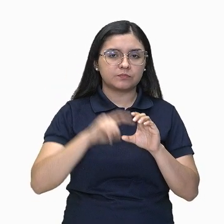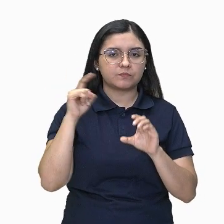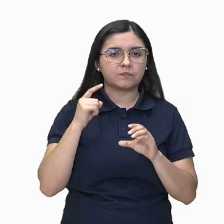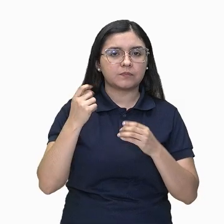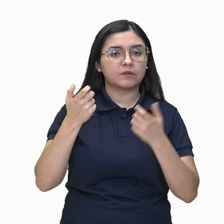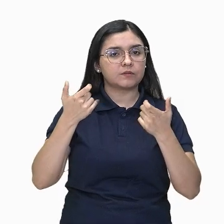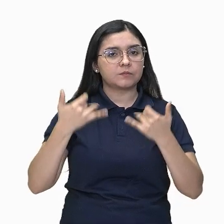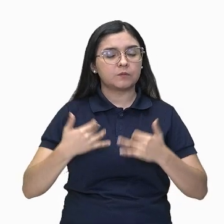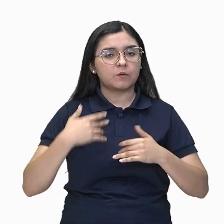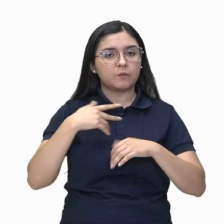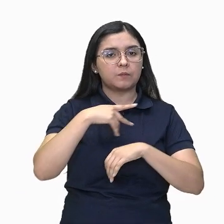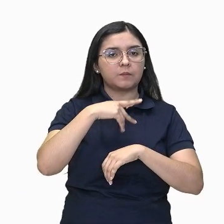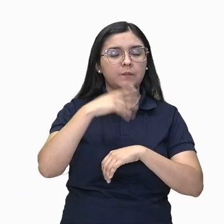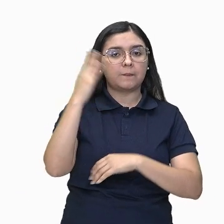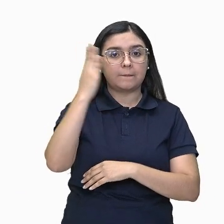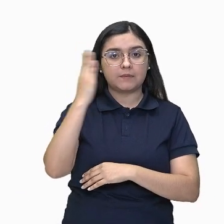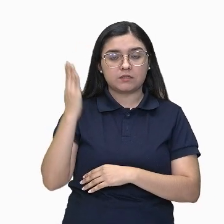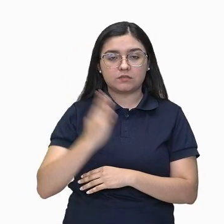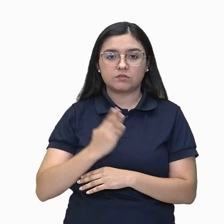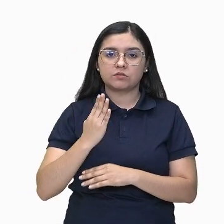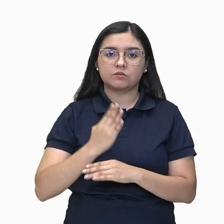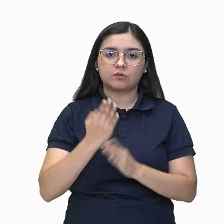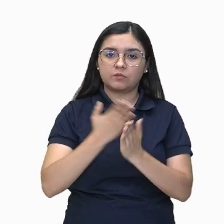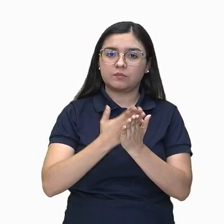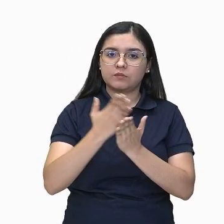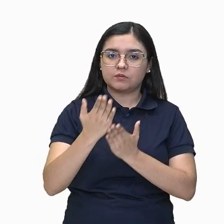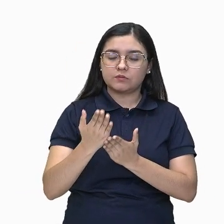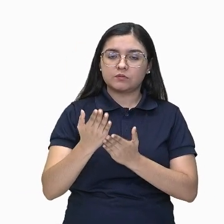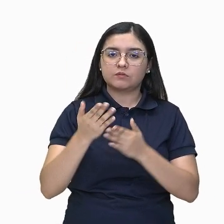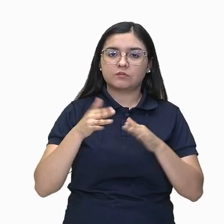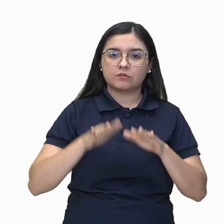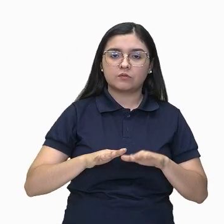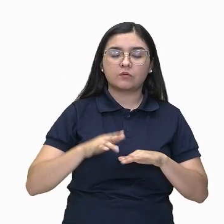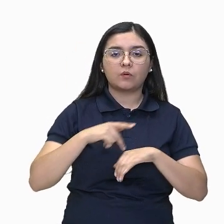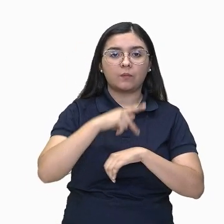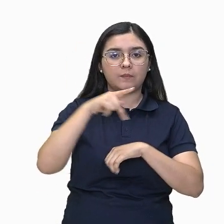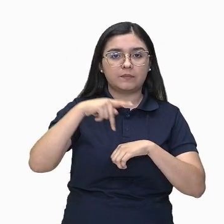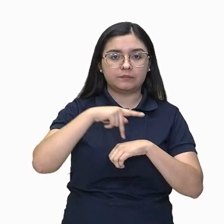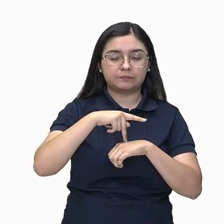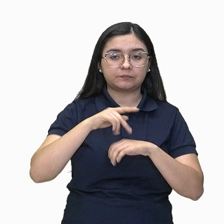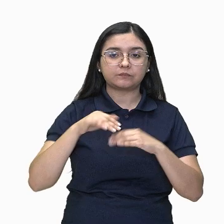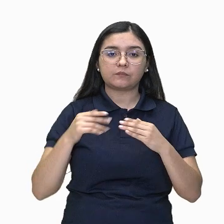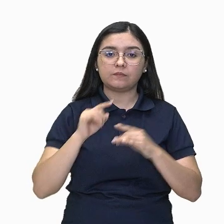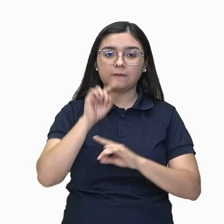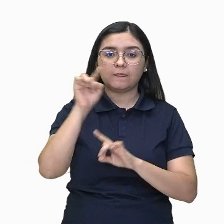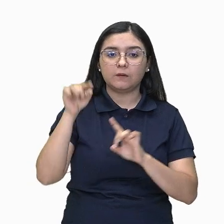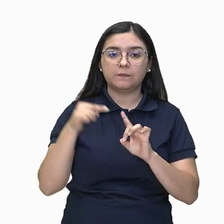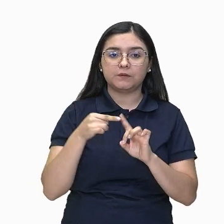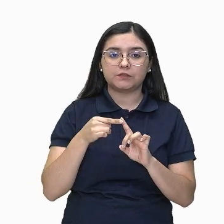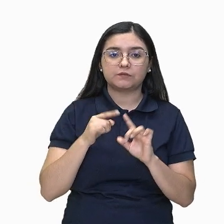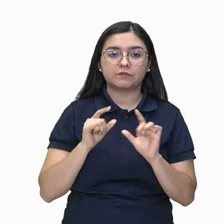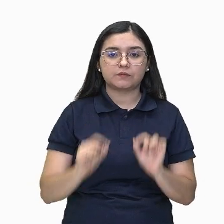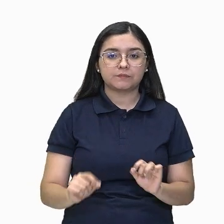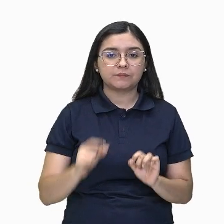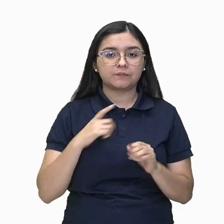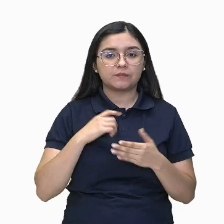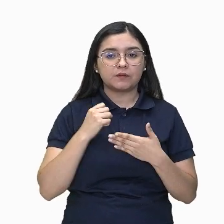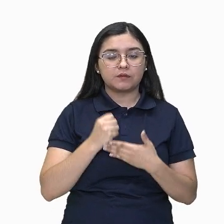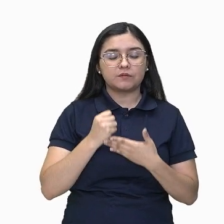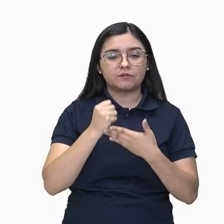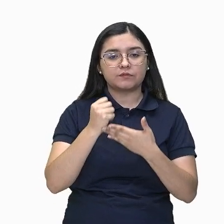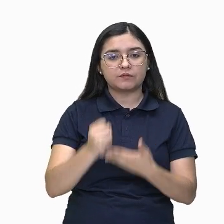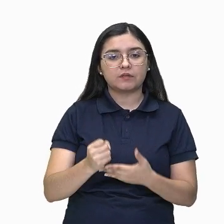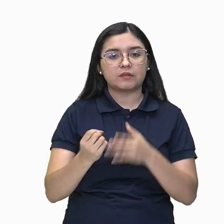vai se estabelecendo, num primeiro passo para se estabelecer, na verdade, como nação. Então, o objetivo era ajudar na criação